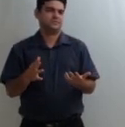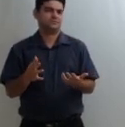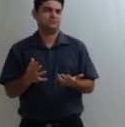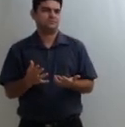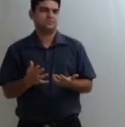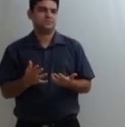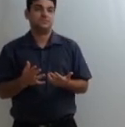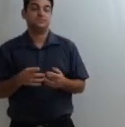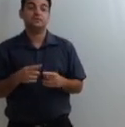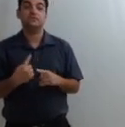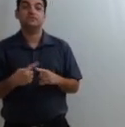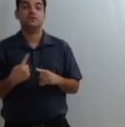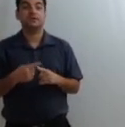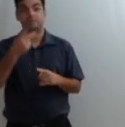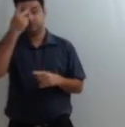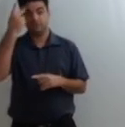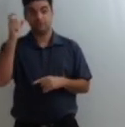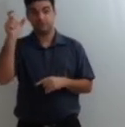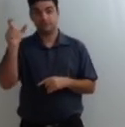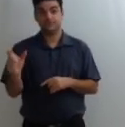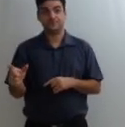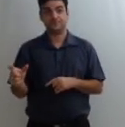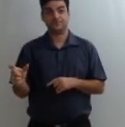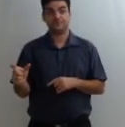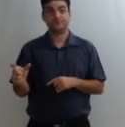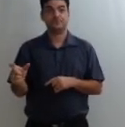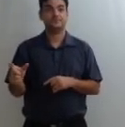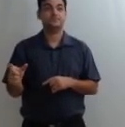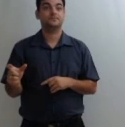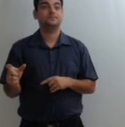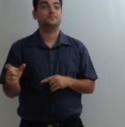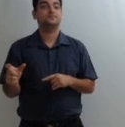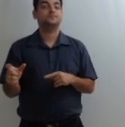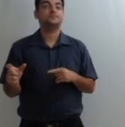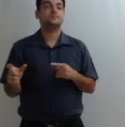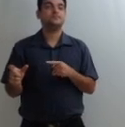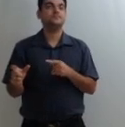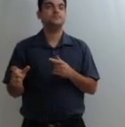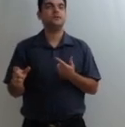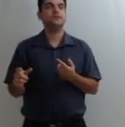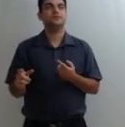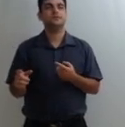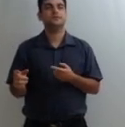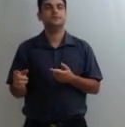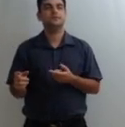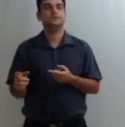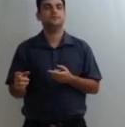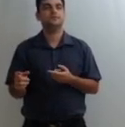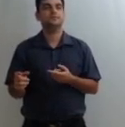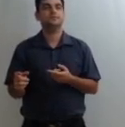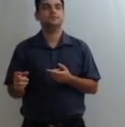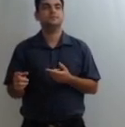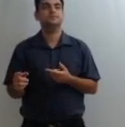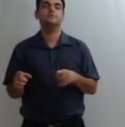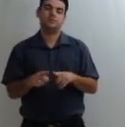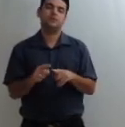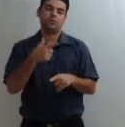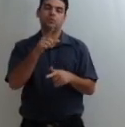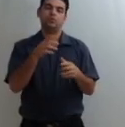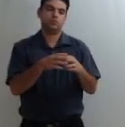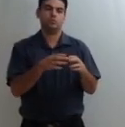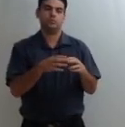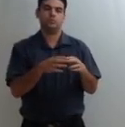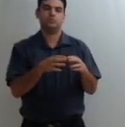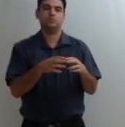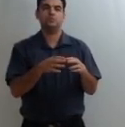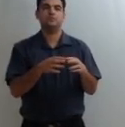esse paciente ou esse recorrente, ele juntamente com o outro,